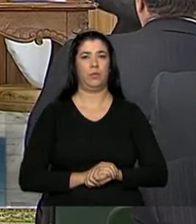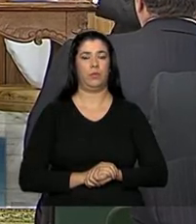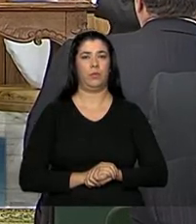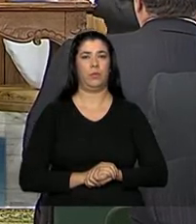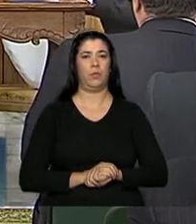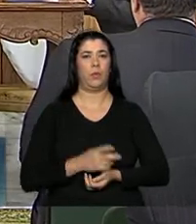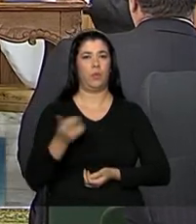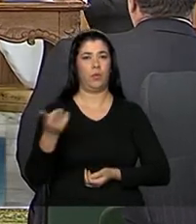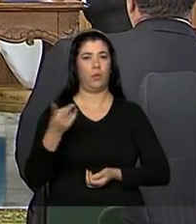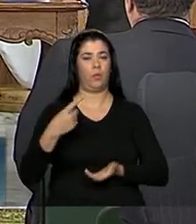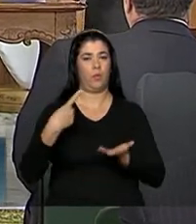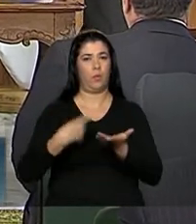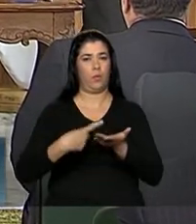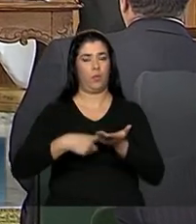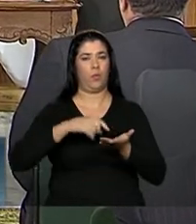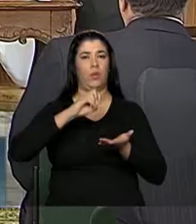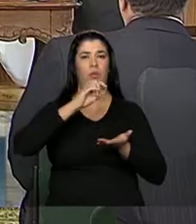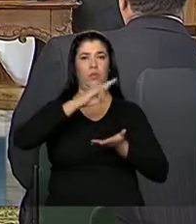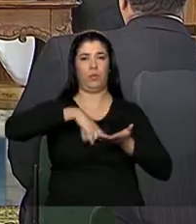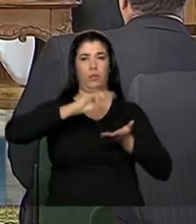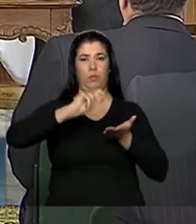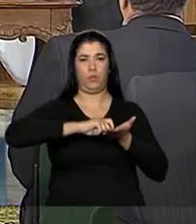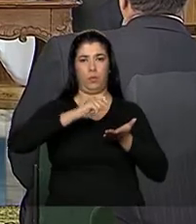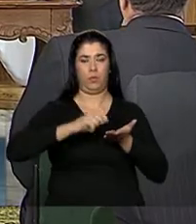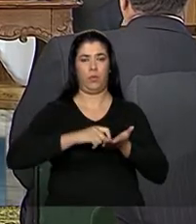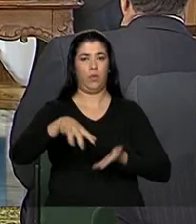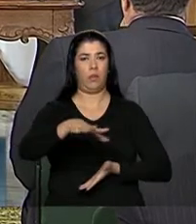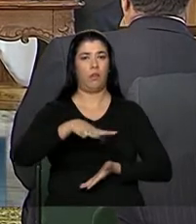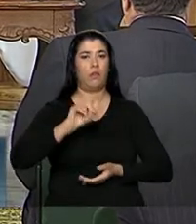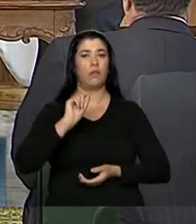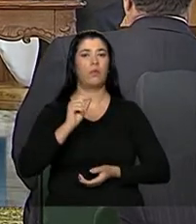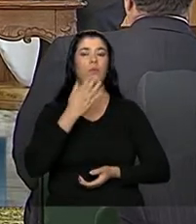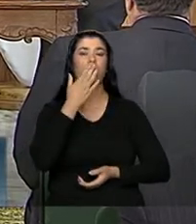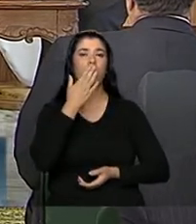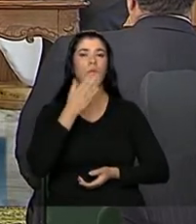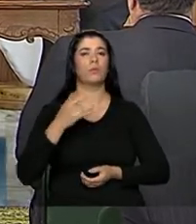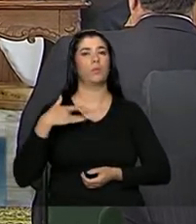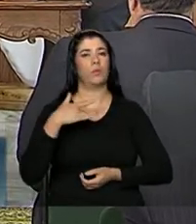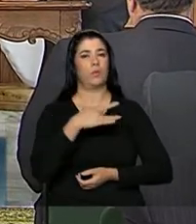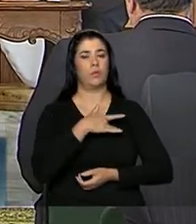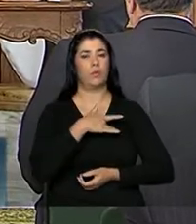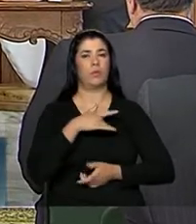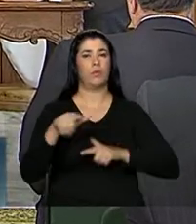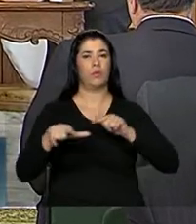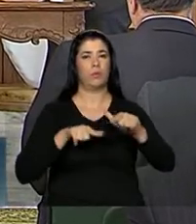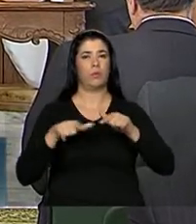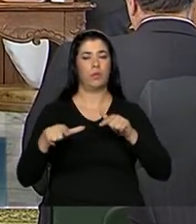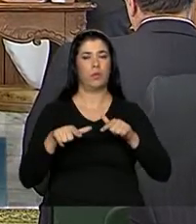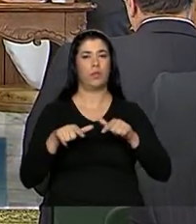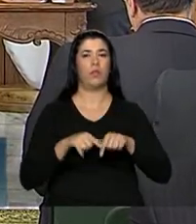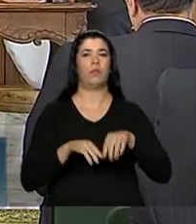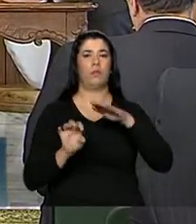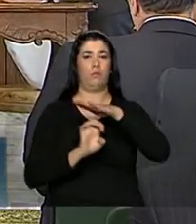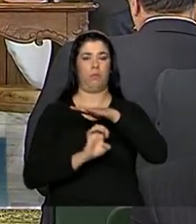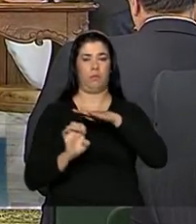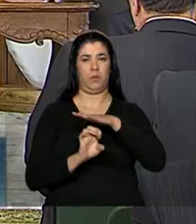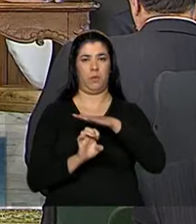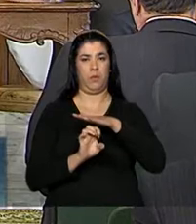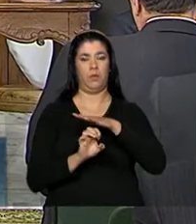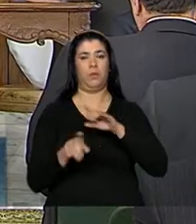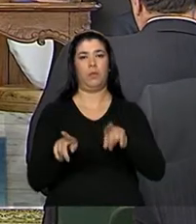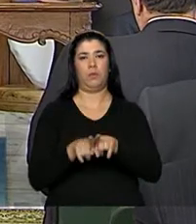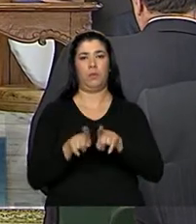Entre os atos assinados foram nas áreas de saúde, trabalho, pequenas e médias